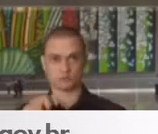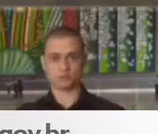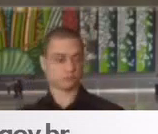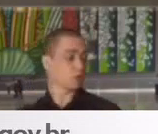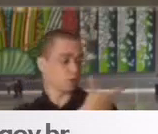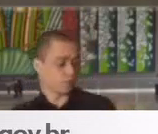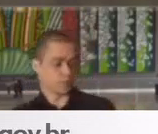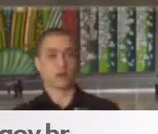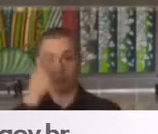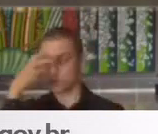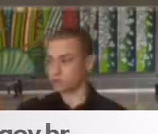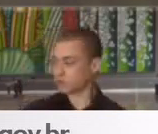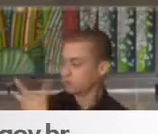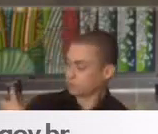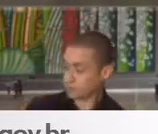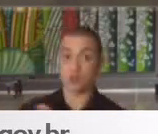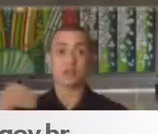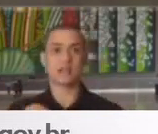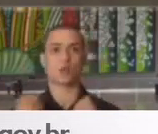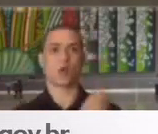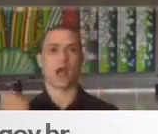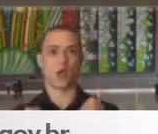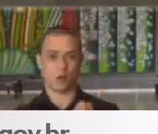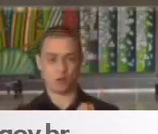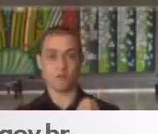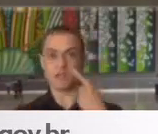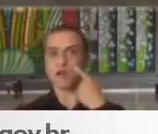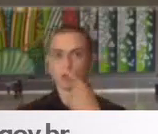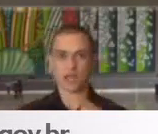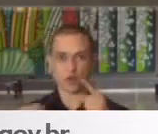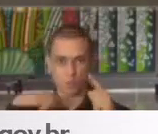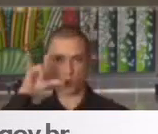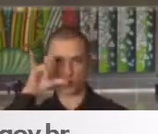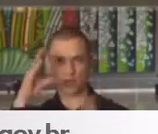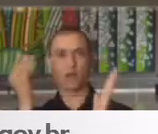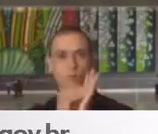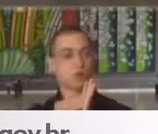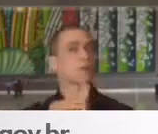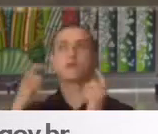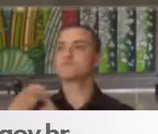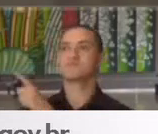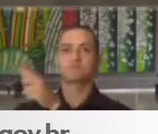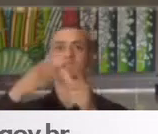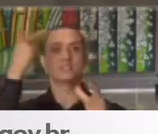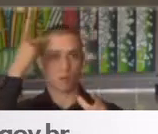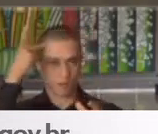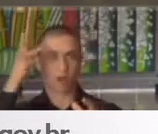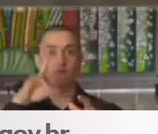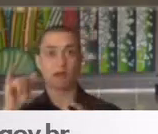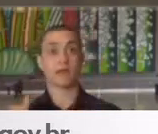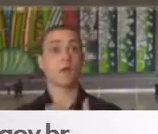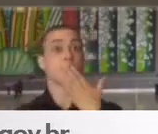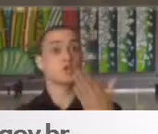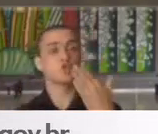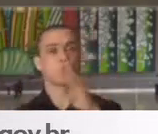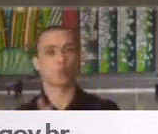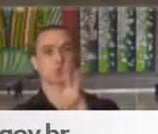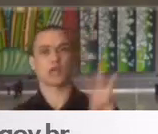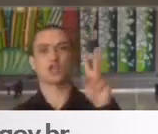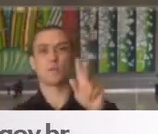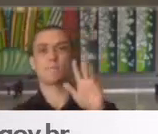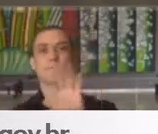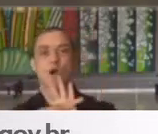Instagram para quem quiser verificar, que vai ser disponibilizado por toda a cidade de São Paulo. Já pedi para que o site da Secretaria de Saúde